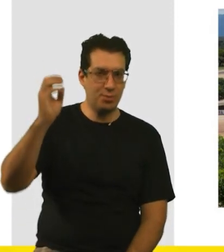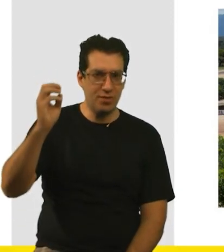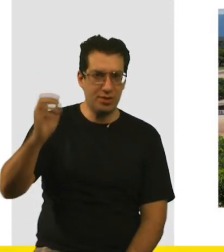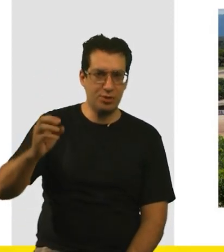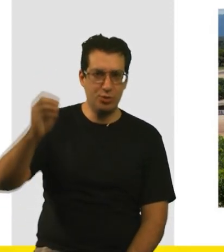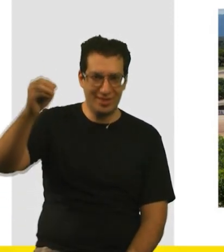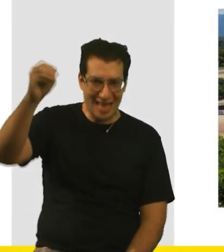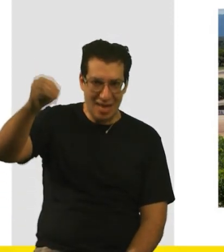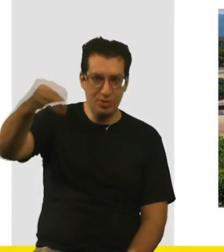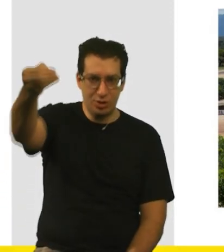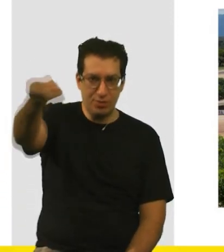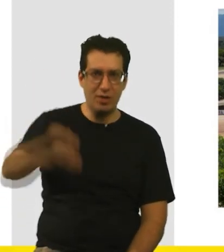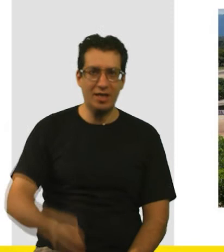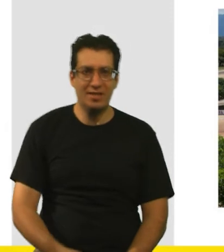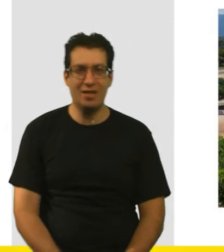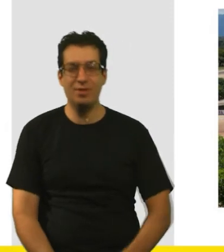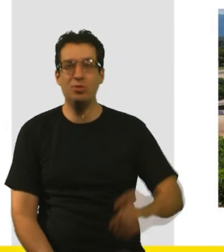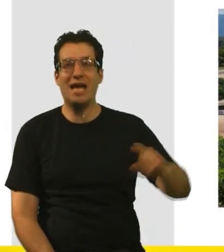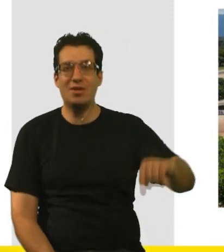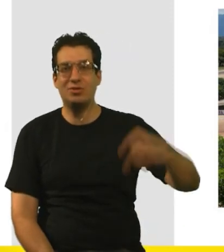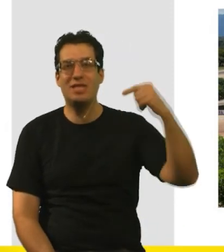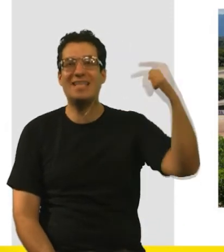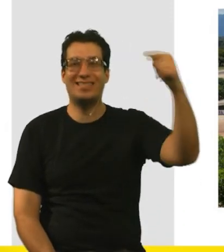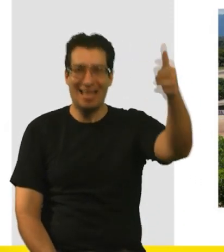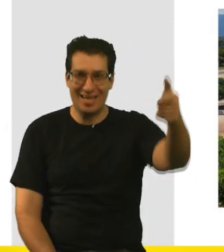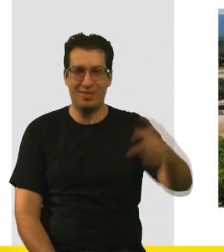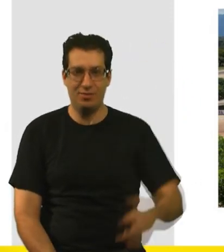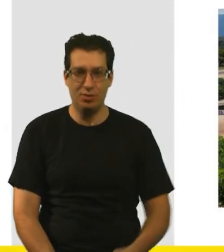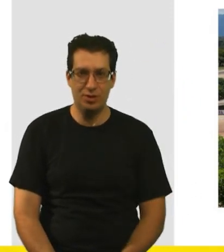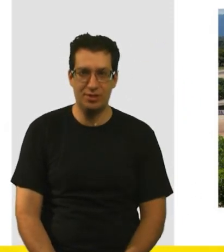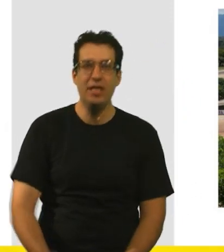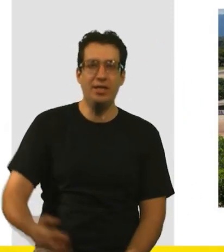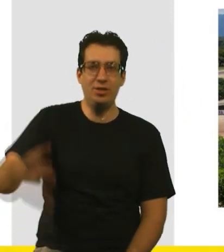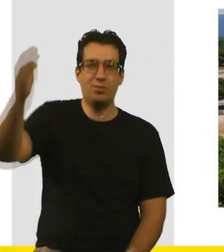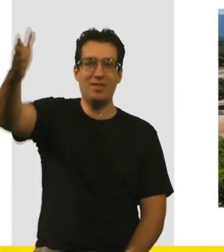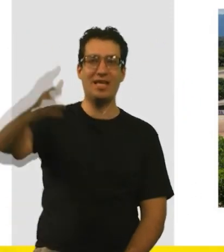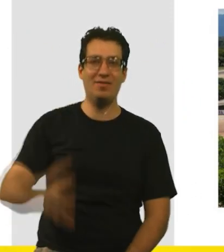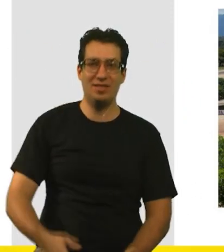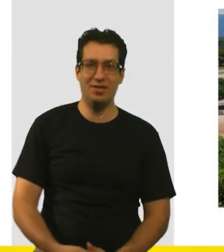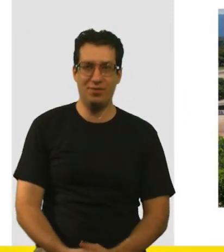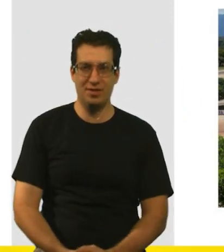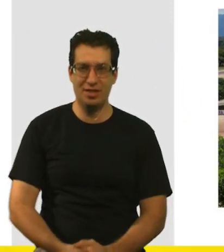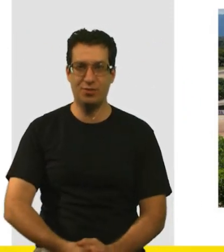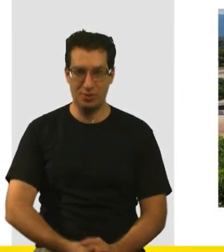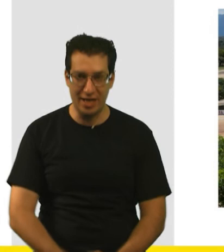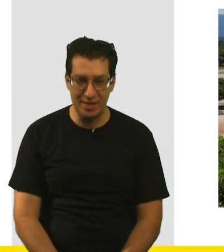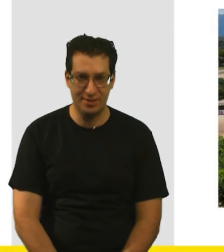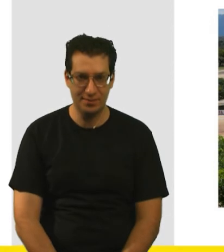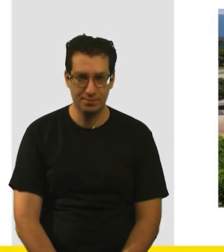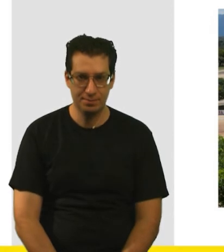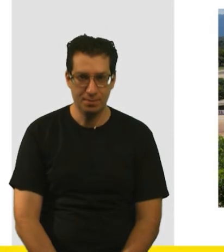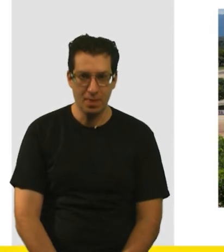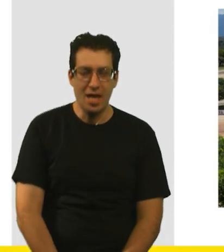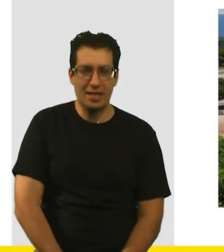Já disse para vocês, do estado em que estiver localizado, mas no caso das terras devolutas, indispensáveis à defesa das